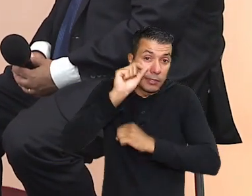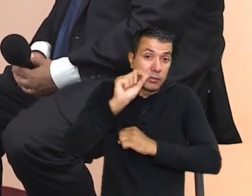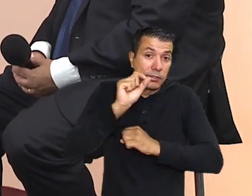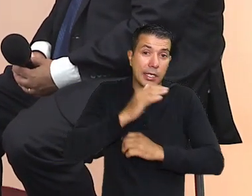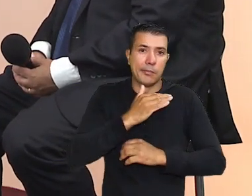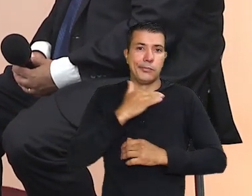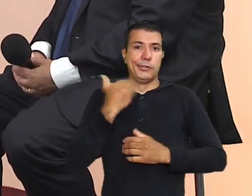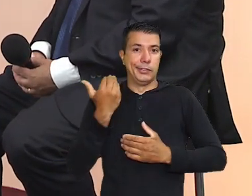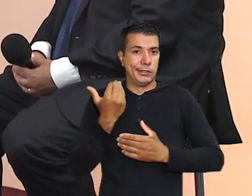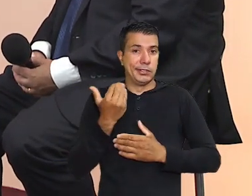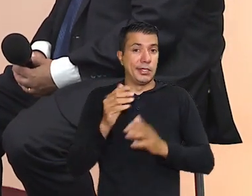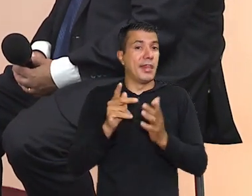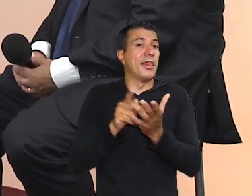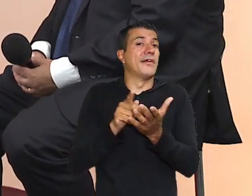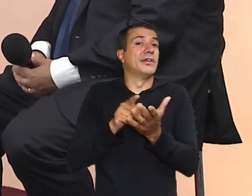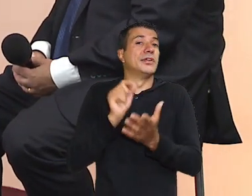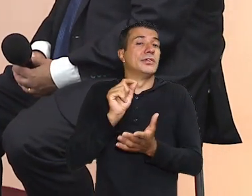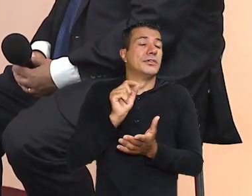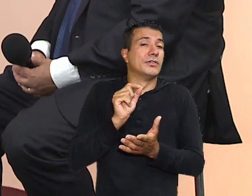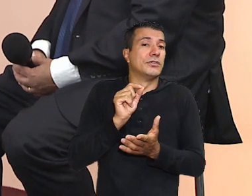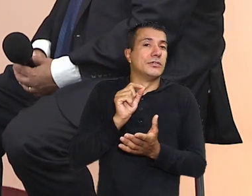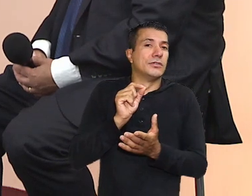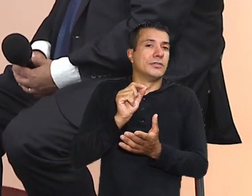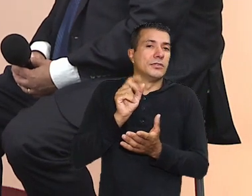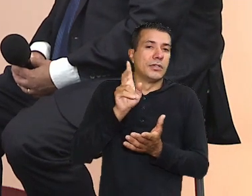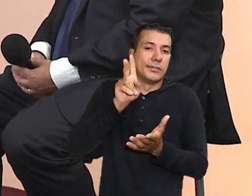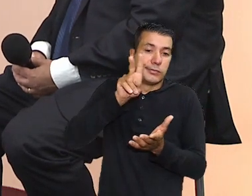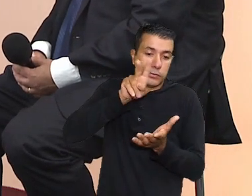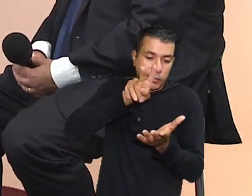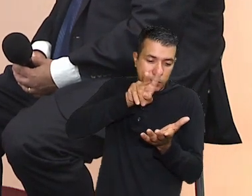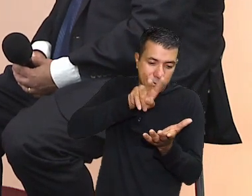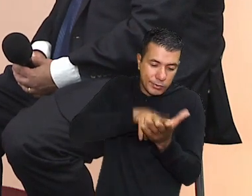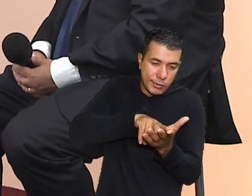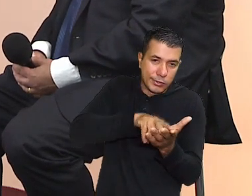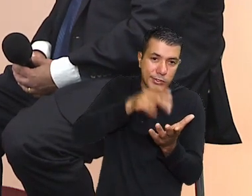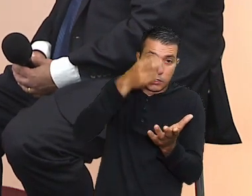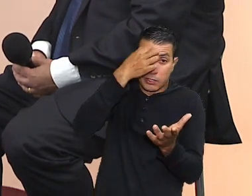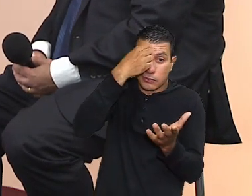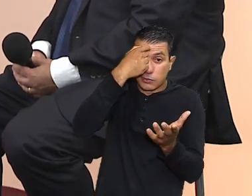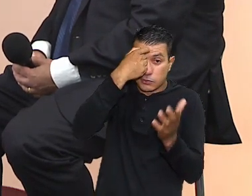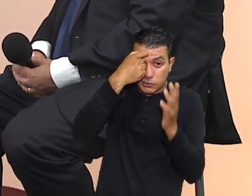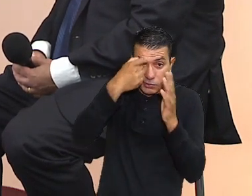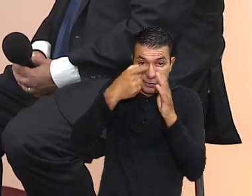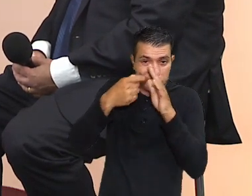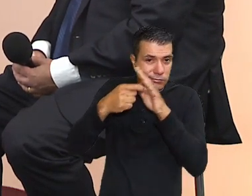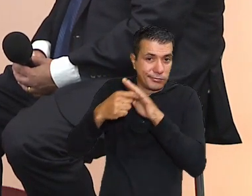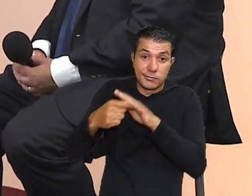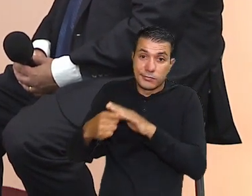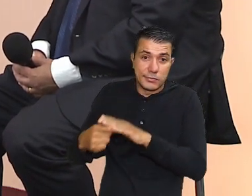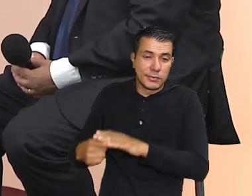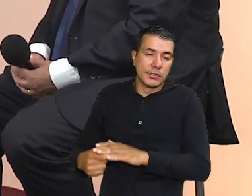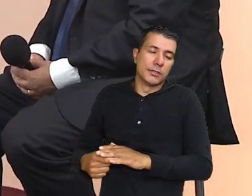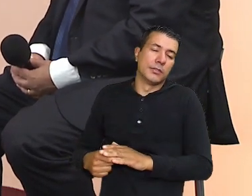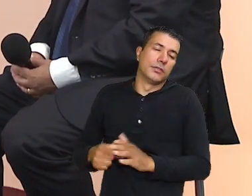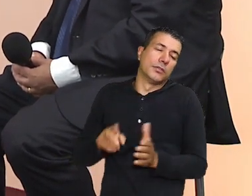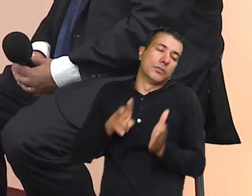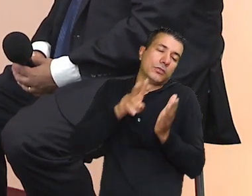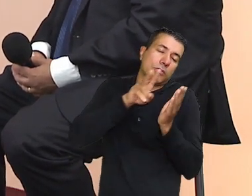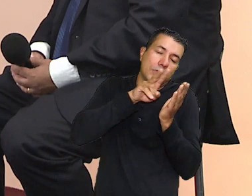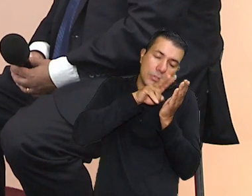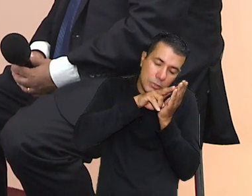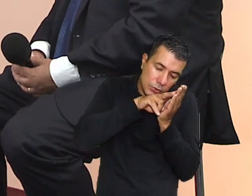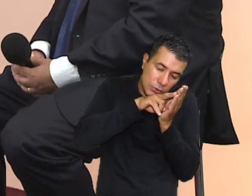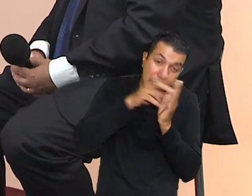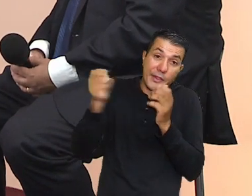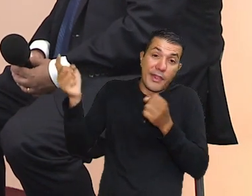que a morte, na verdade, ela é um sono, é um estado de inconsciência até a segunda vinda de Cristo. Mas talvez